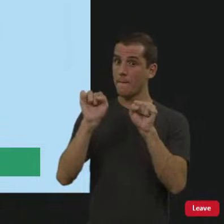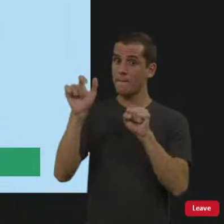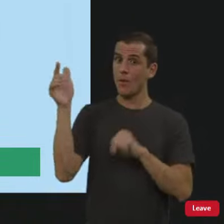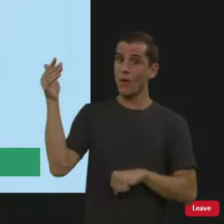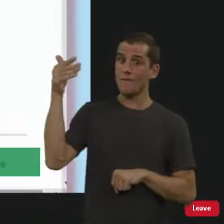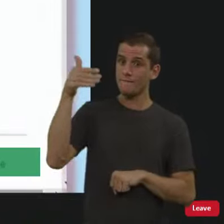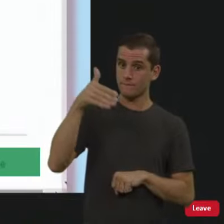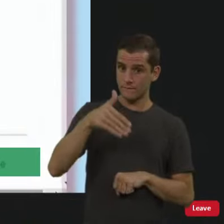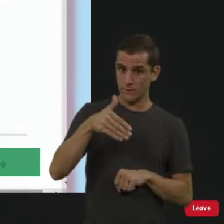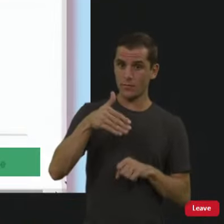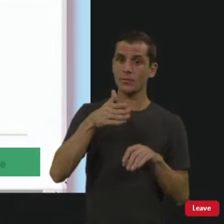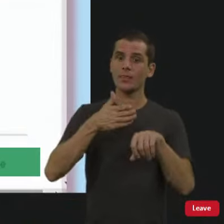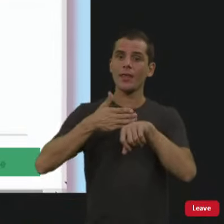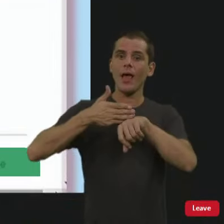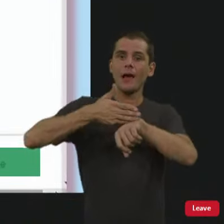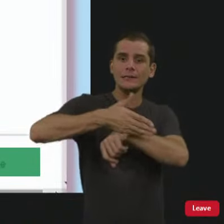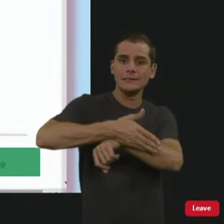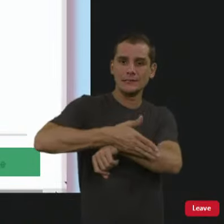site e preencha